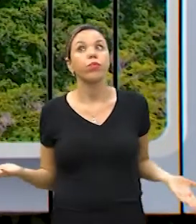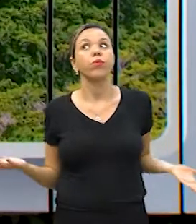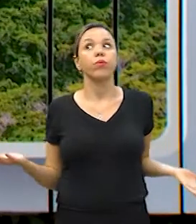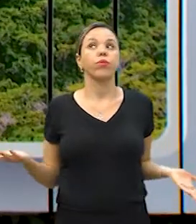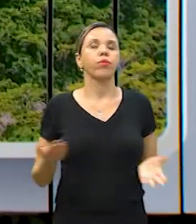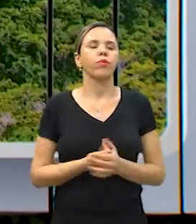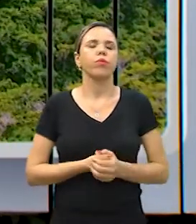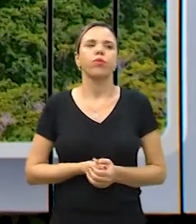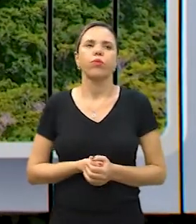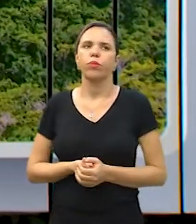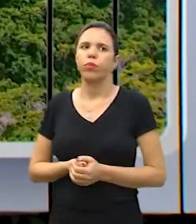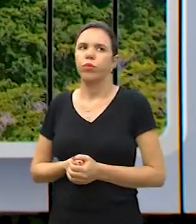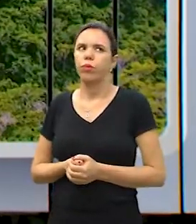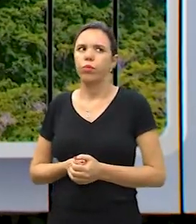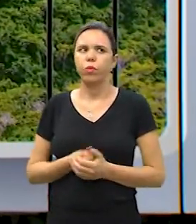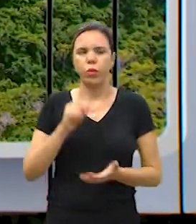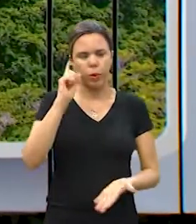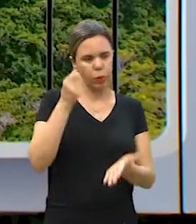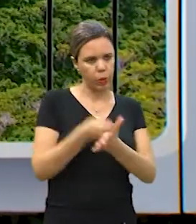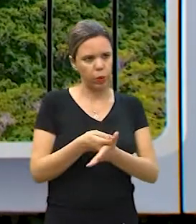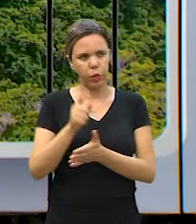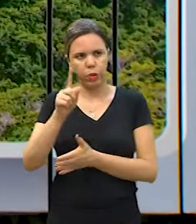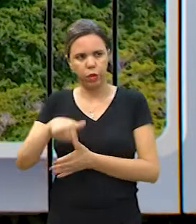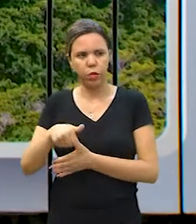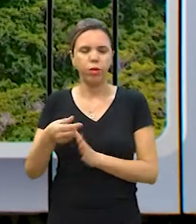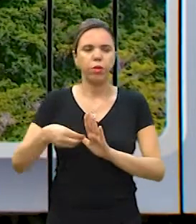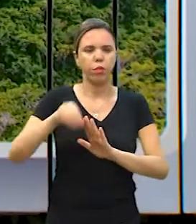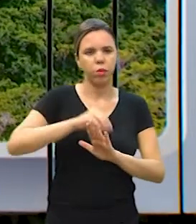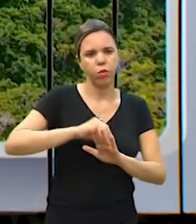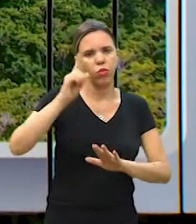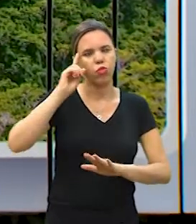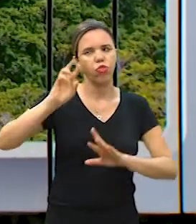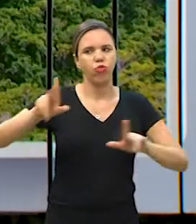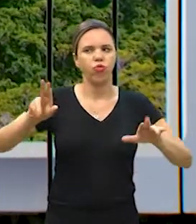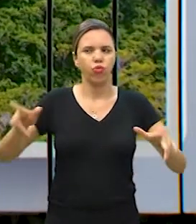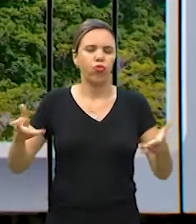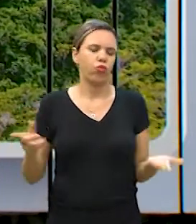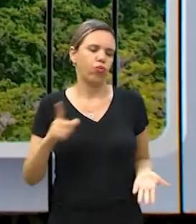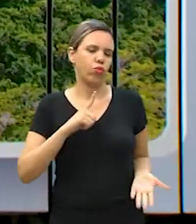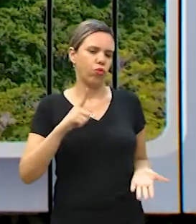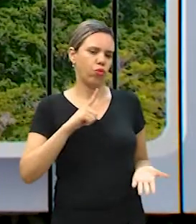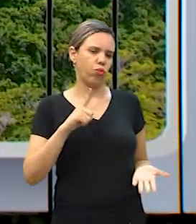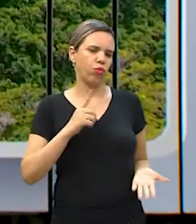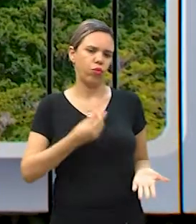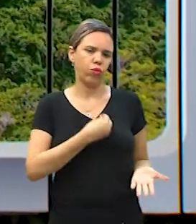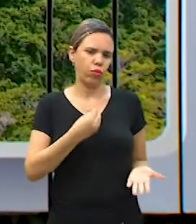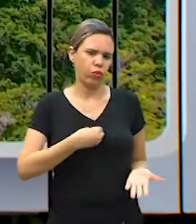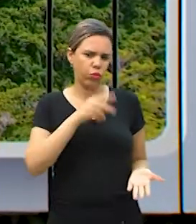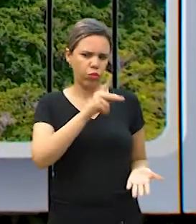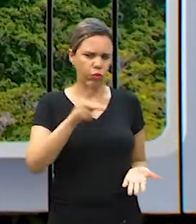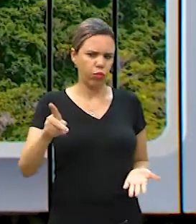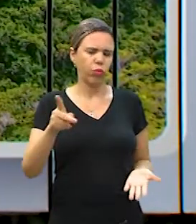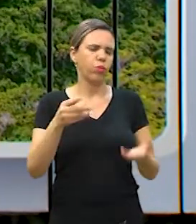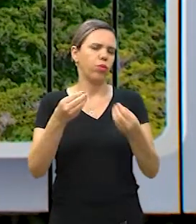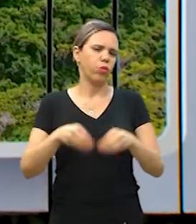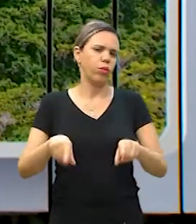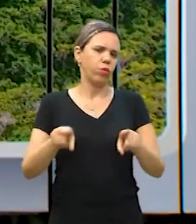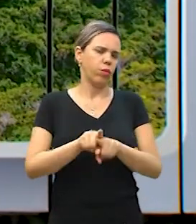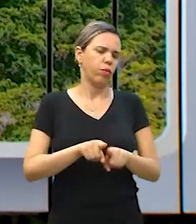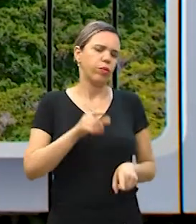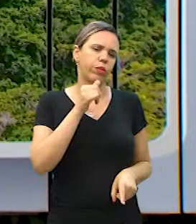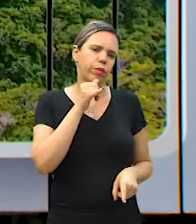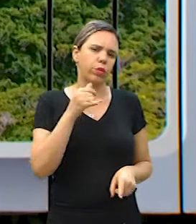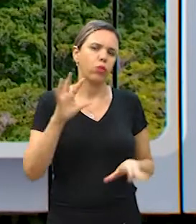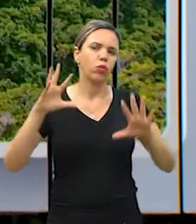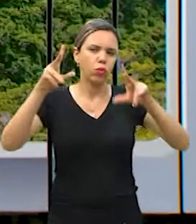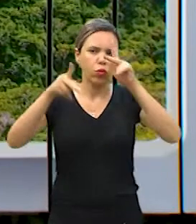Então, a cada decisão era um calendário, e calendário que tensionava a vida do professor. Então,